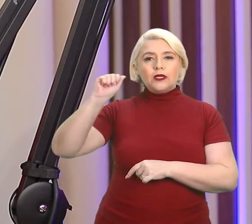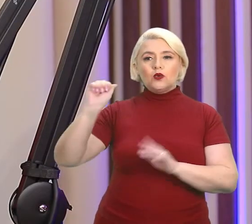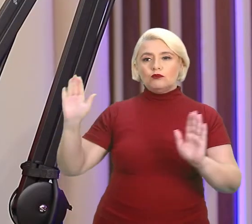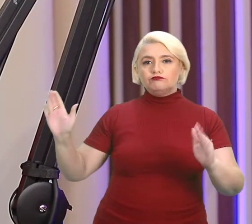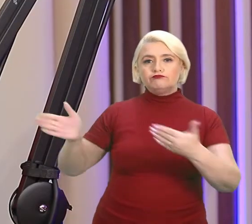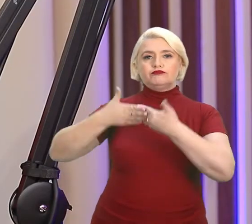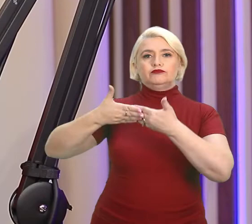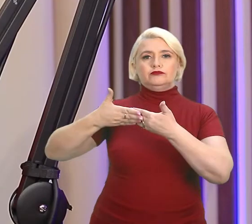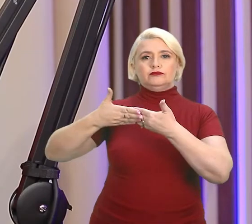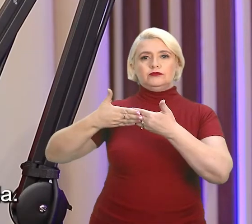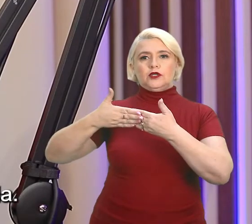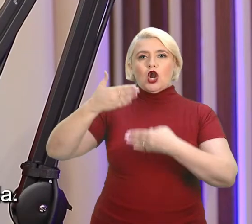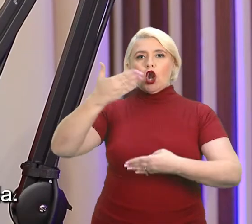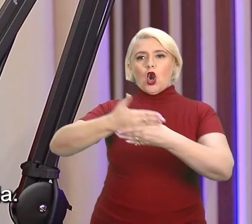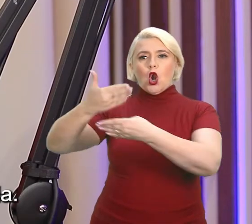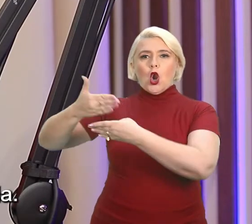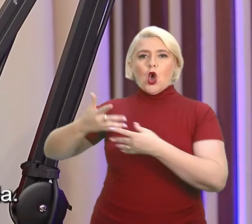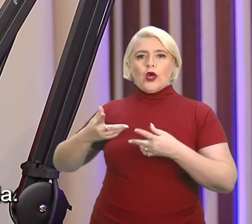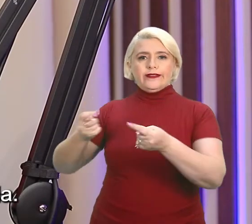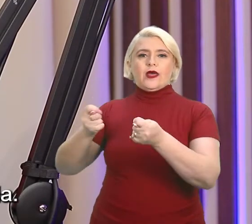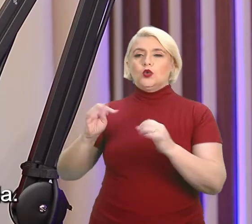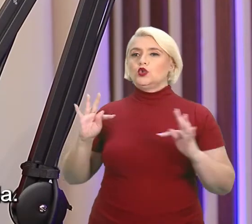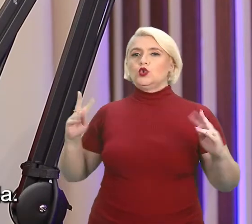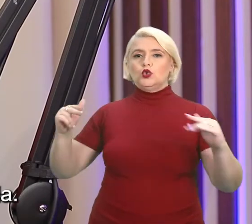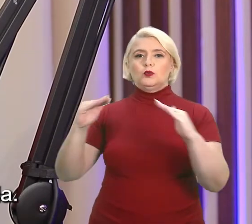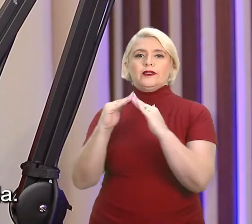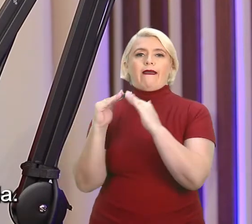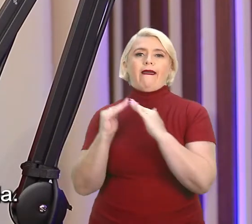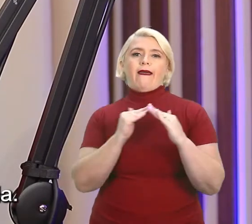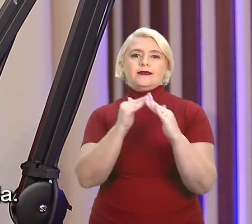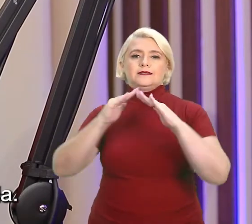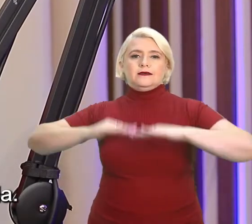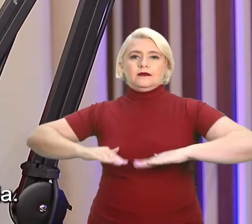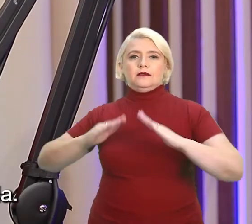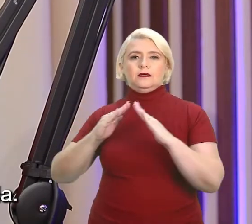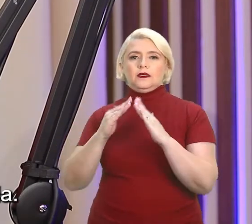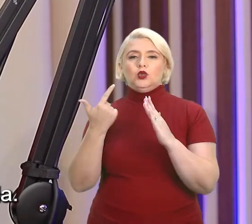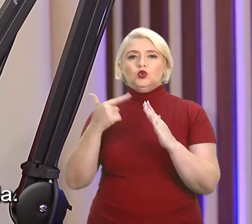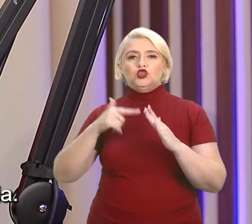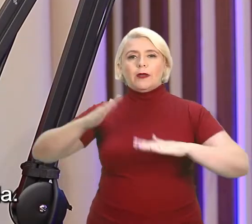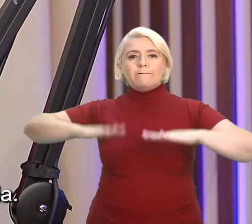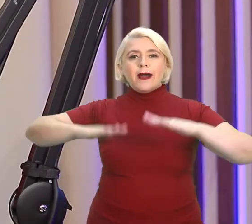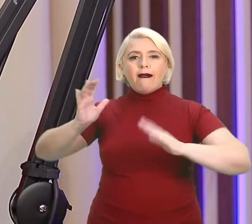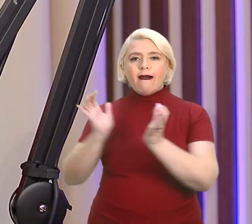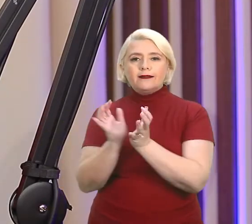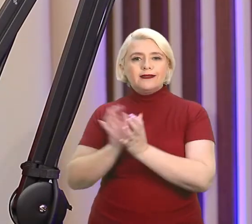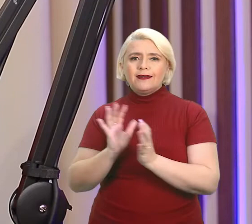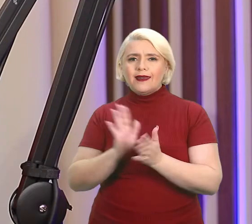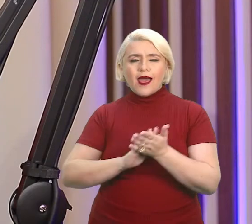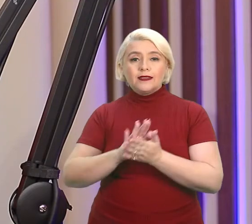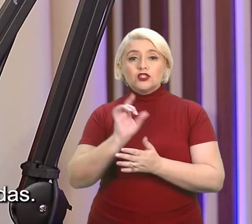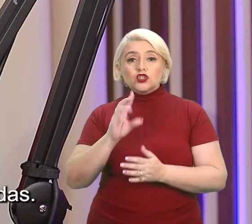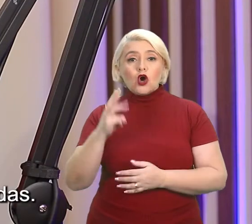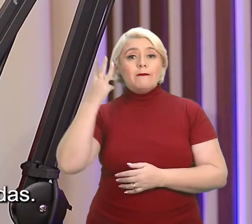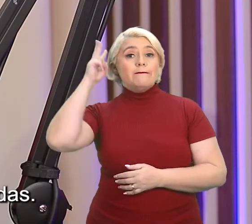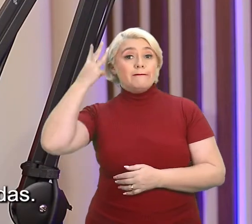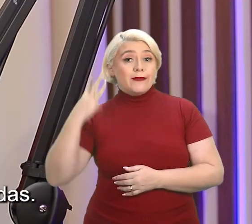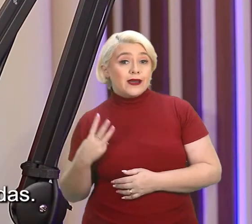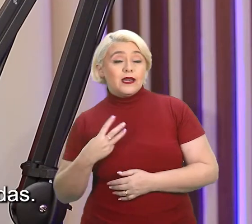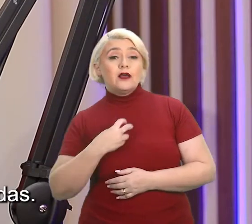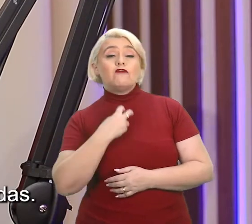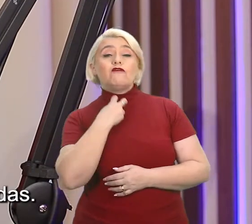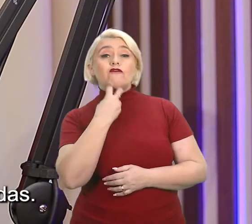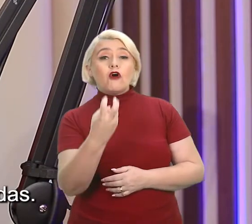lockdown. Todo mundo trancado em casa. Não ia ter músico, não ia ter banda, nada. Era só ela, a